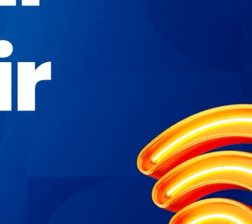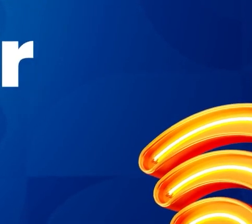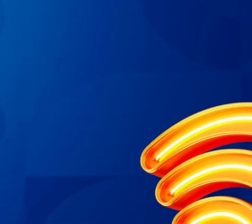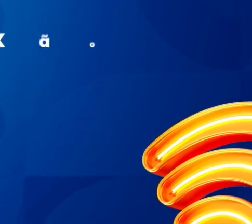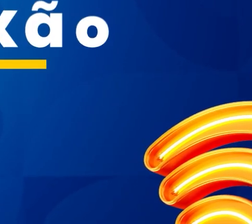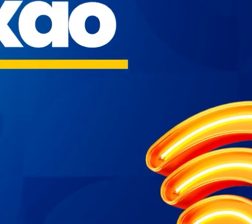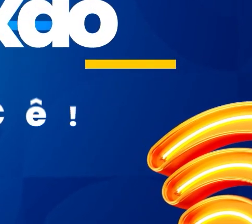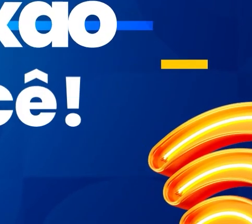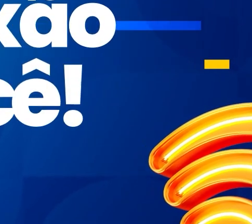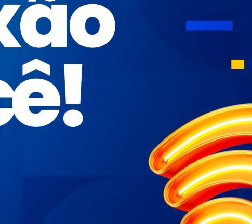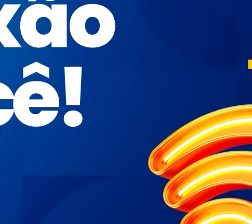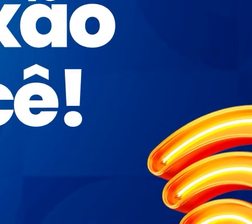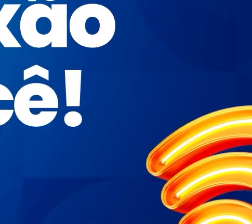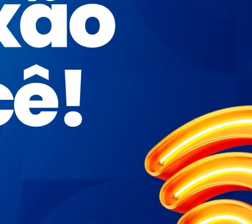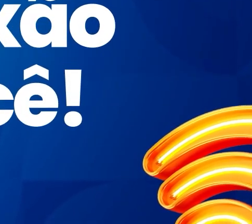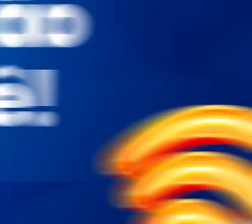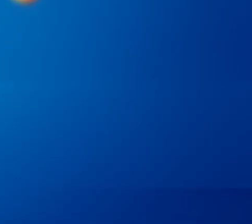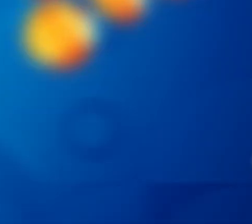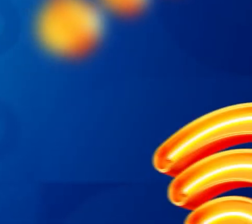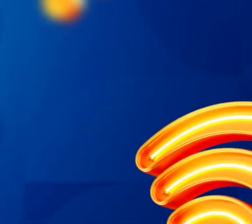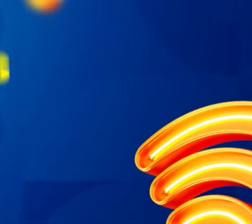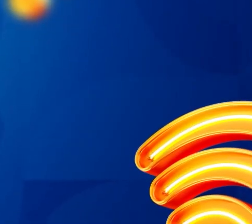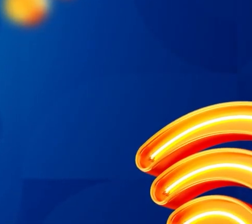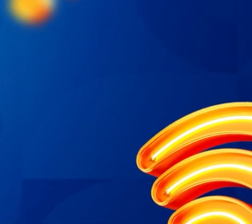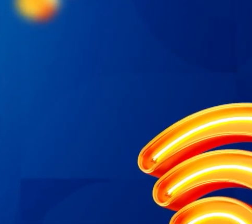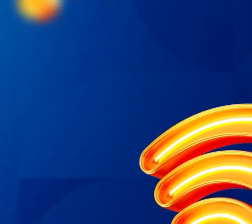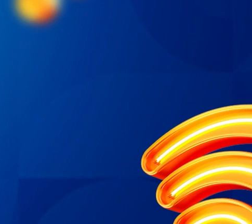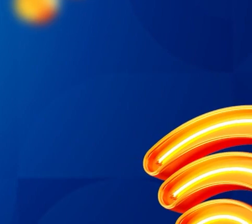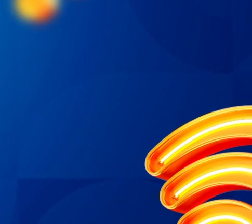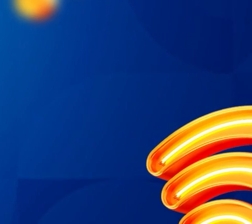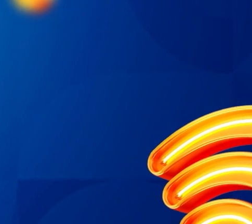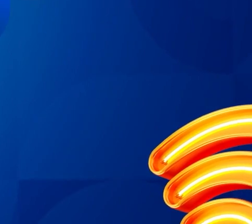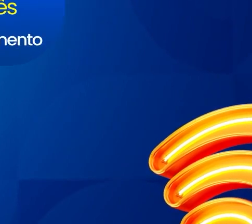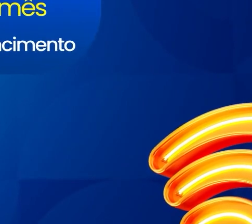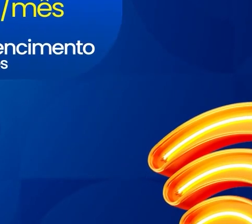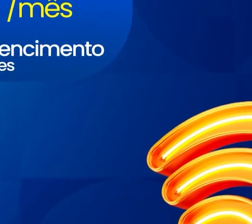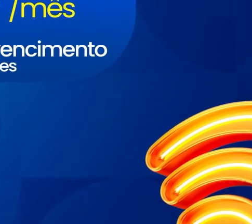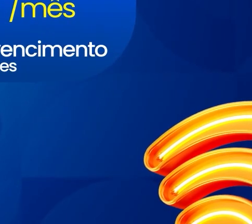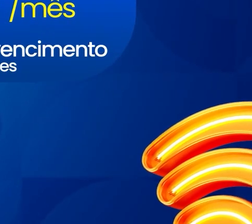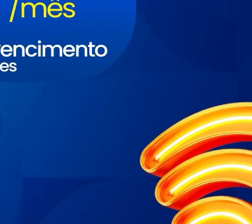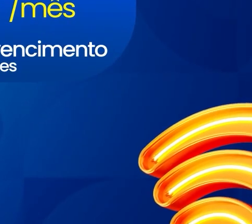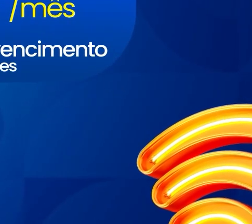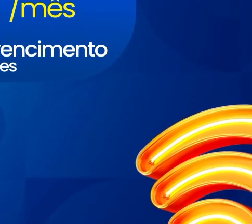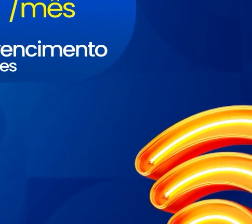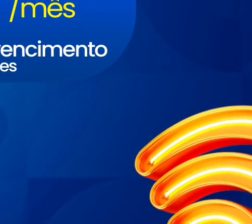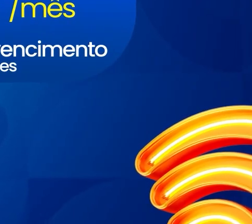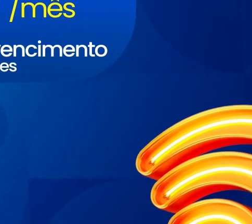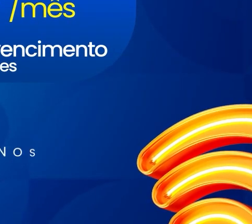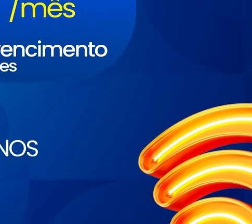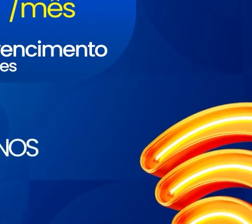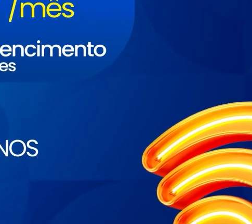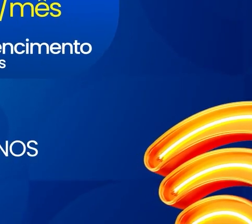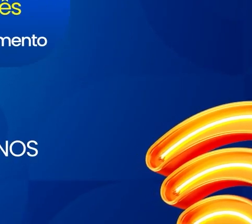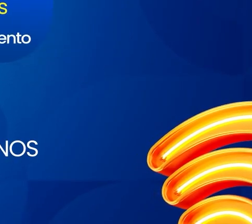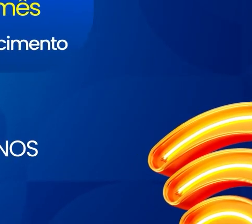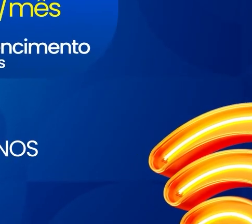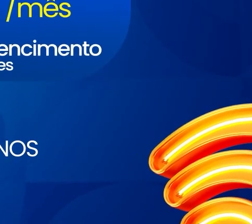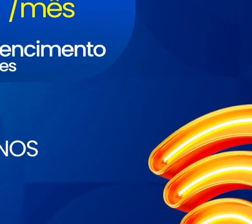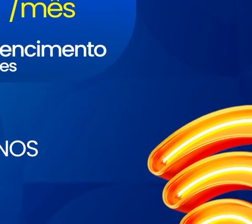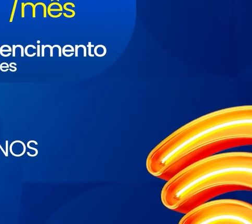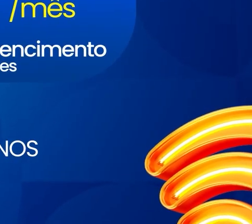se divertir. Temos a conexão ideal para você. Conheça nossos planos: 250 megas por R$